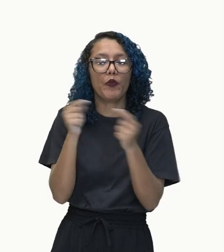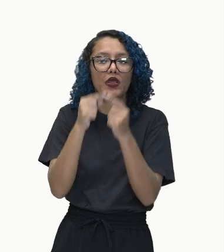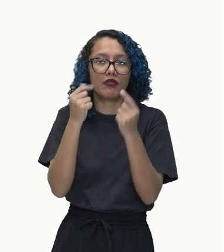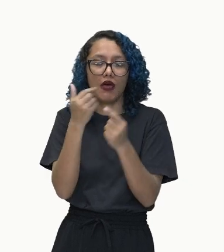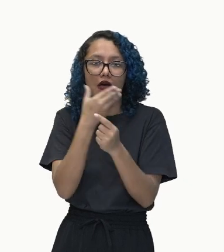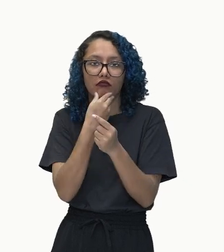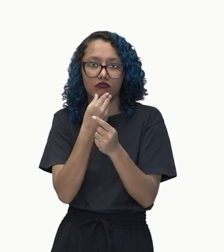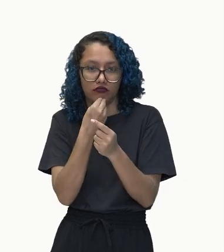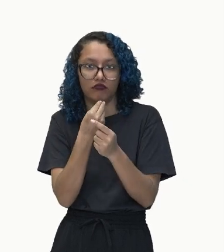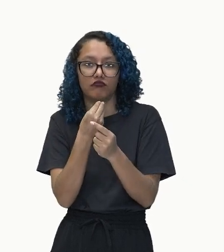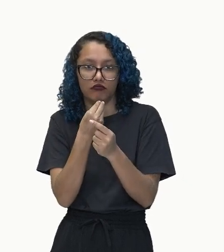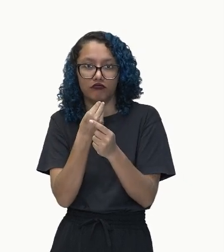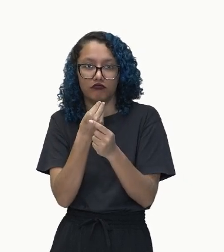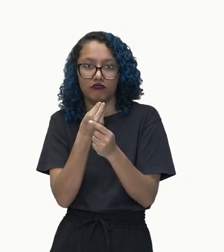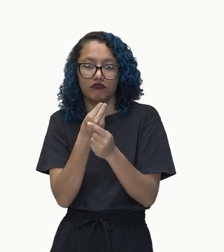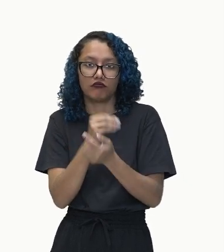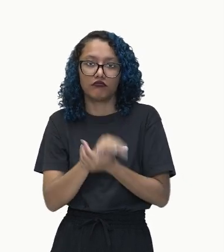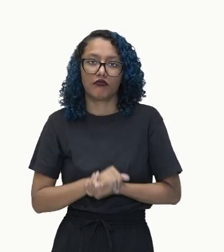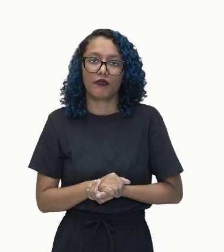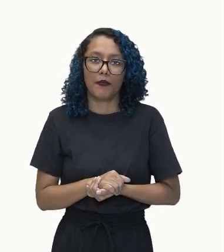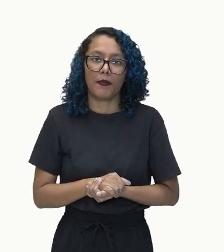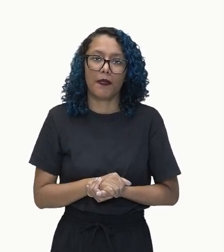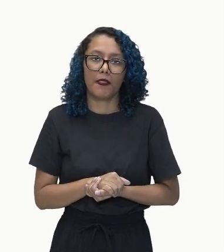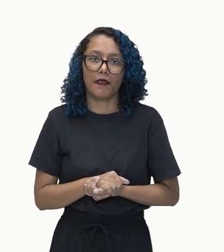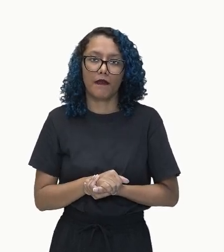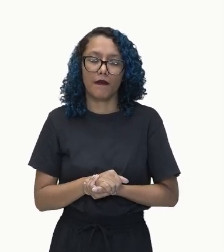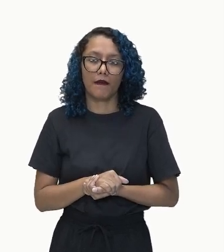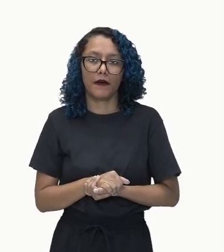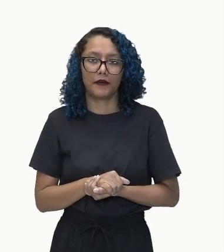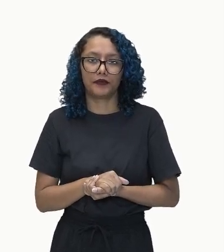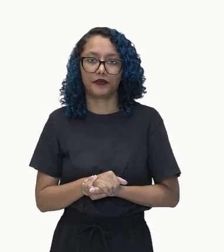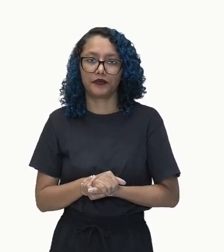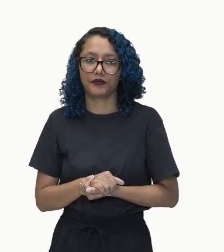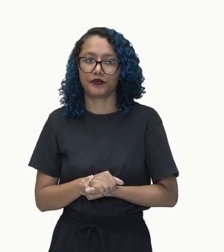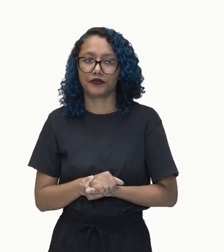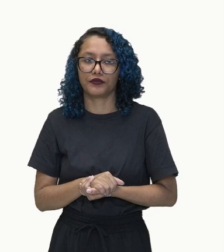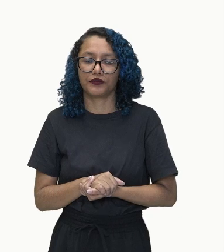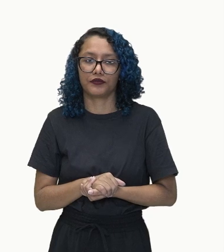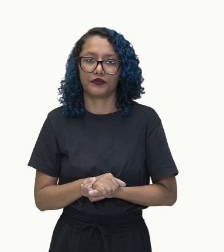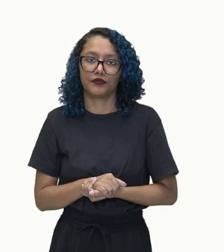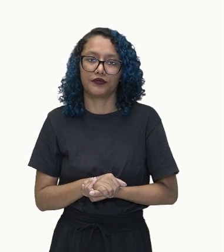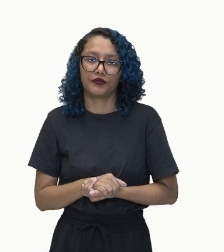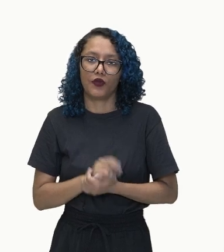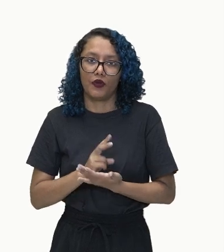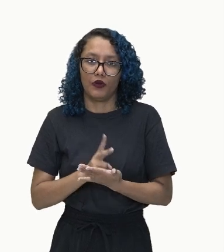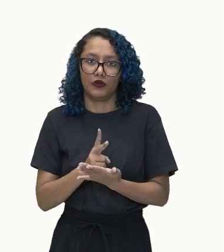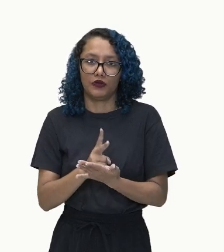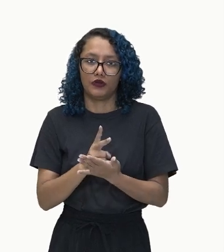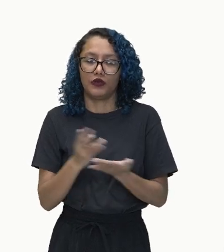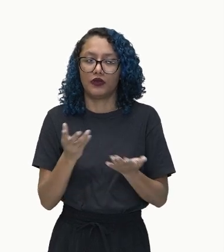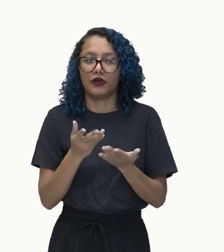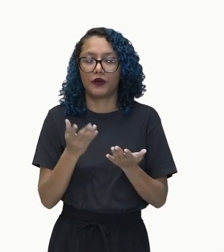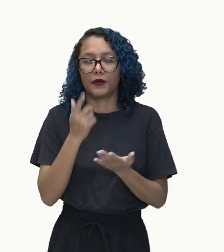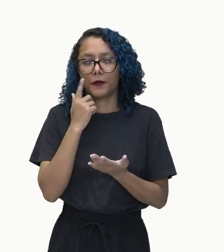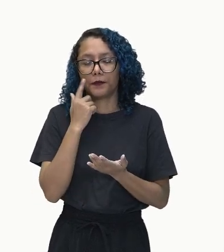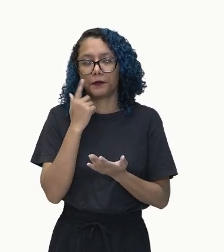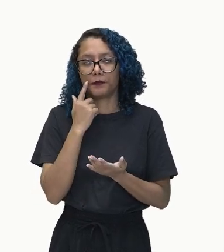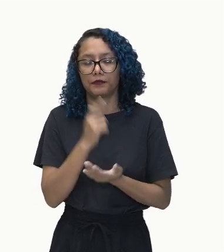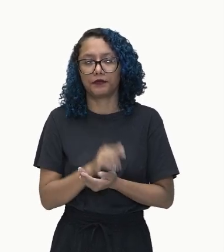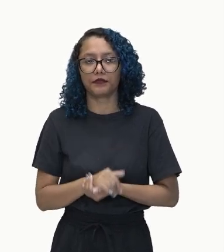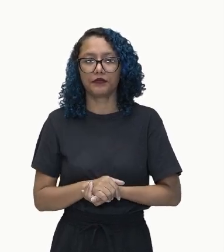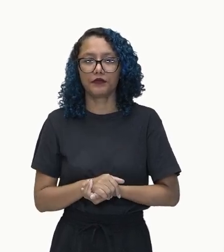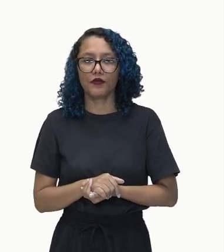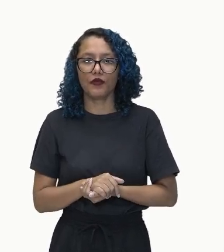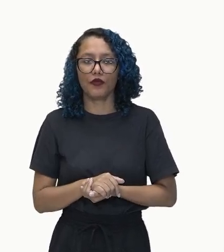no gênero gramatical masculino. Plural. Ok? Muito bem. Prosseguindo, vamos prosseguindo, olha só, vamos falando